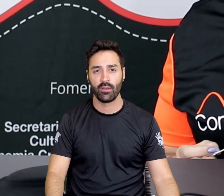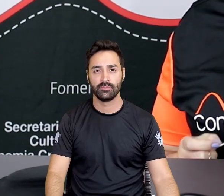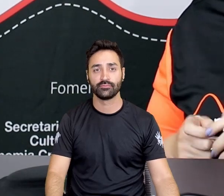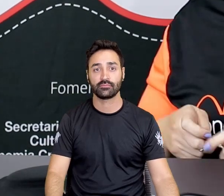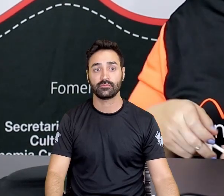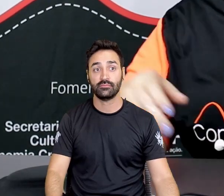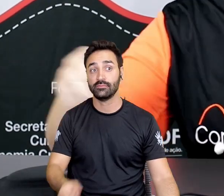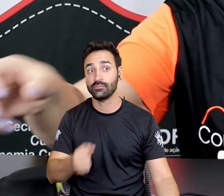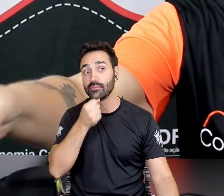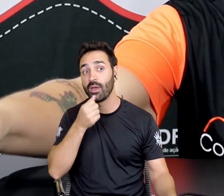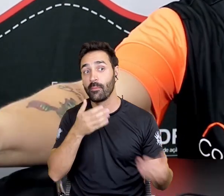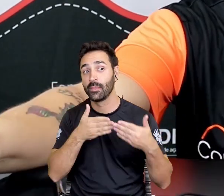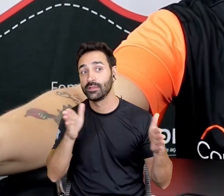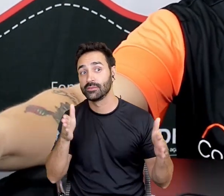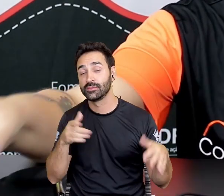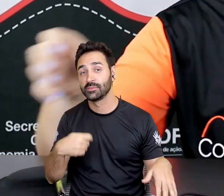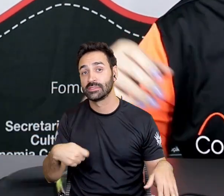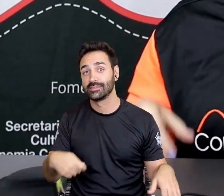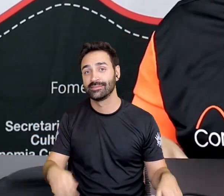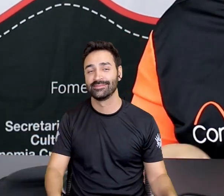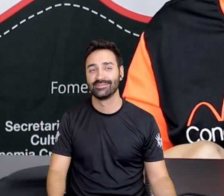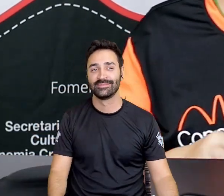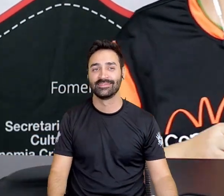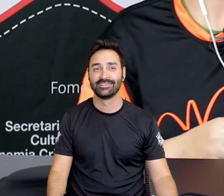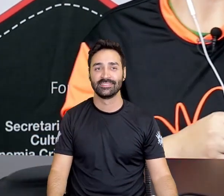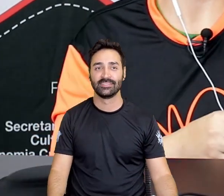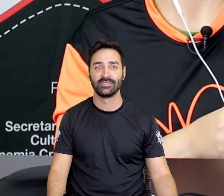Liga seu microfone.